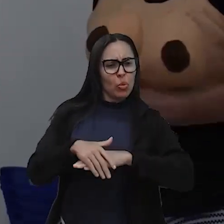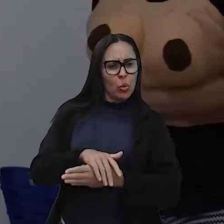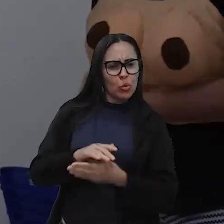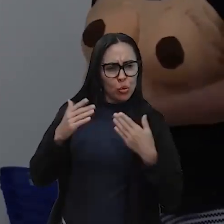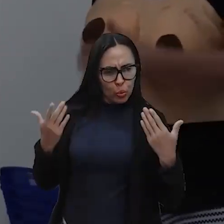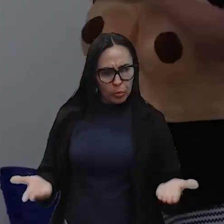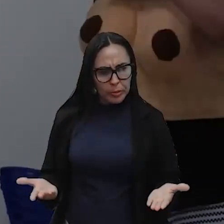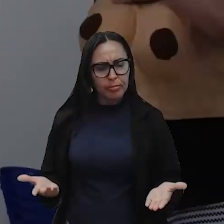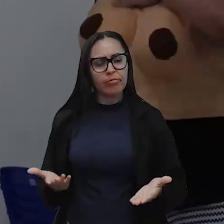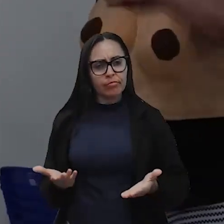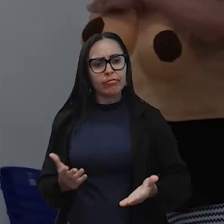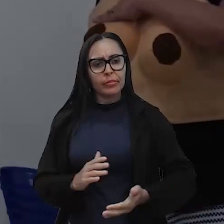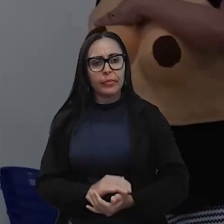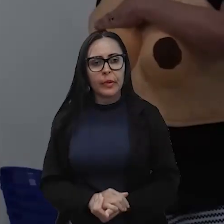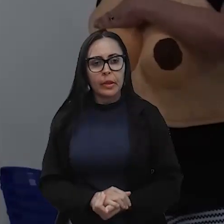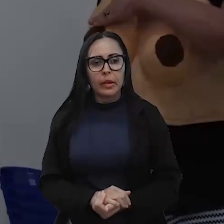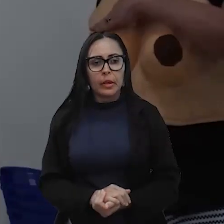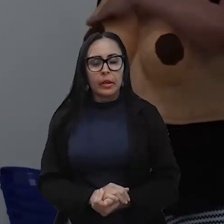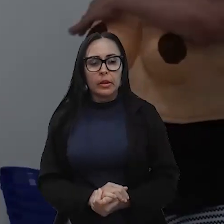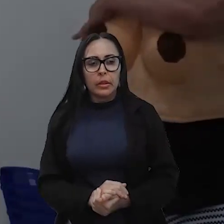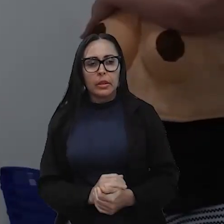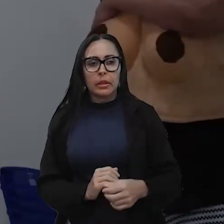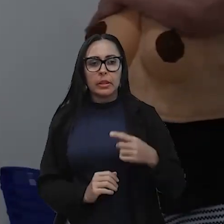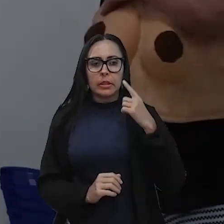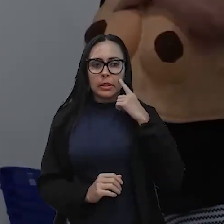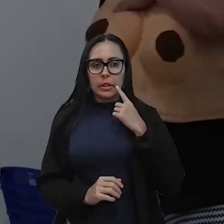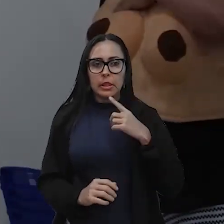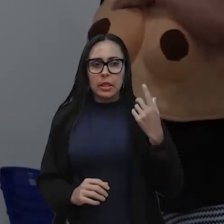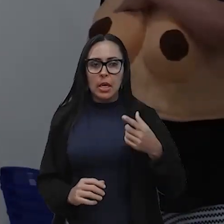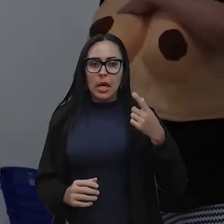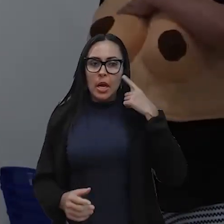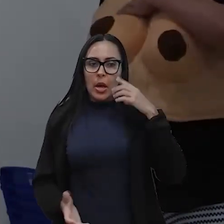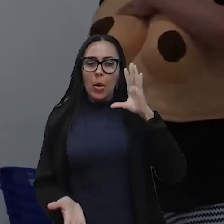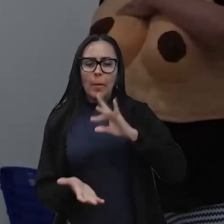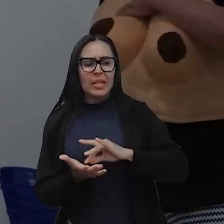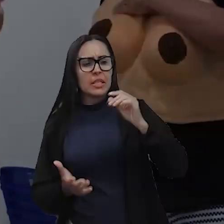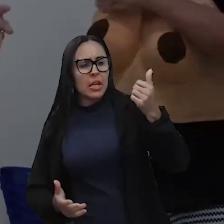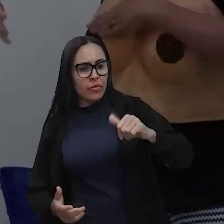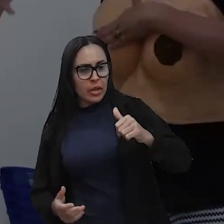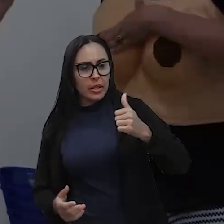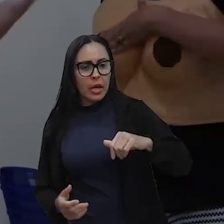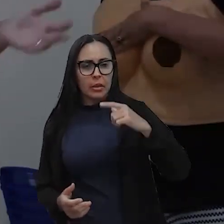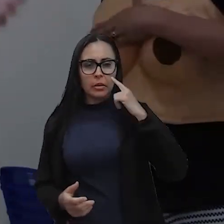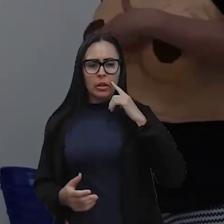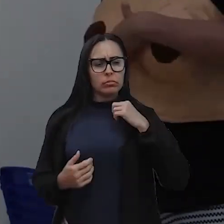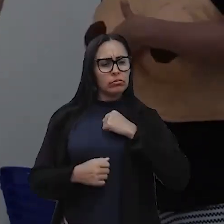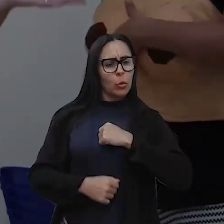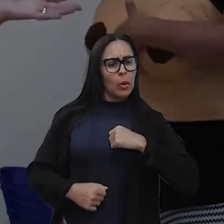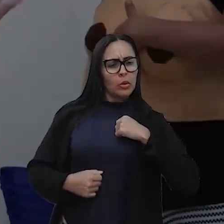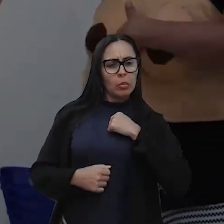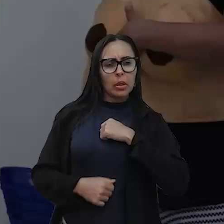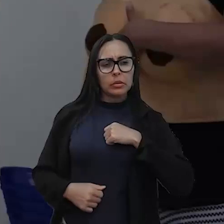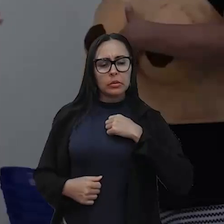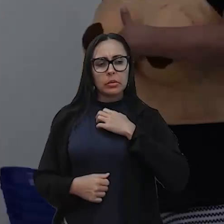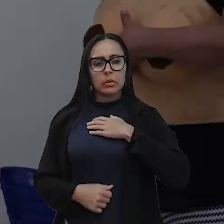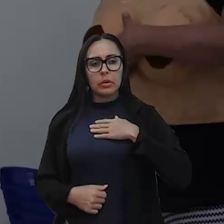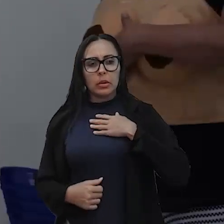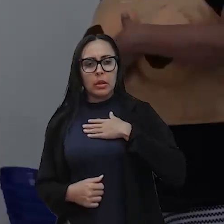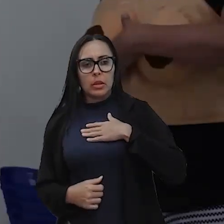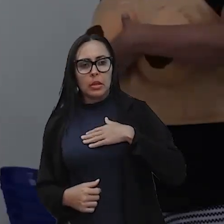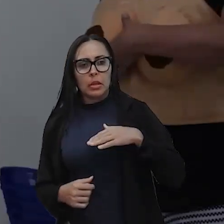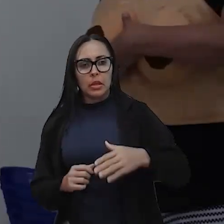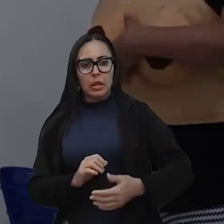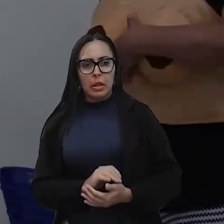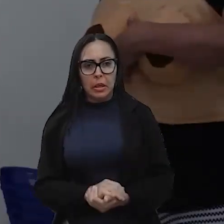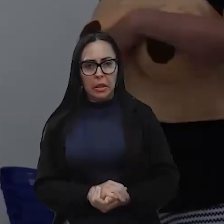o costume, o hábito de realmente se avaliar tomando banho. Na verdade, a gente nem sabou o bichinho às vezes, né? Passa lá